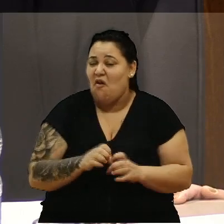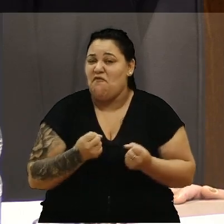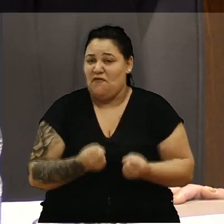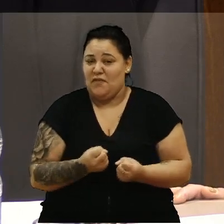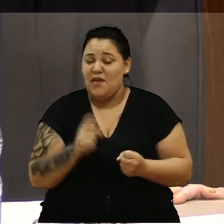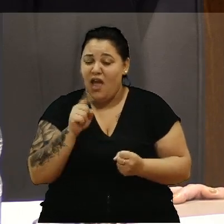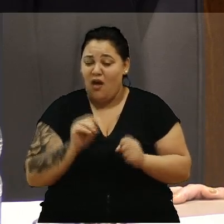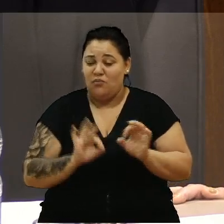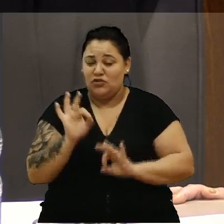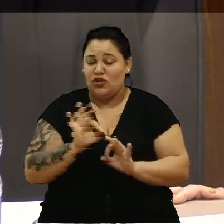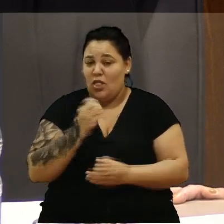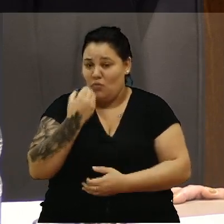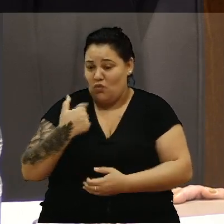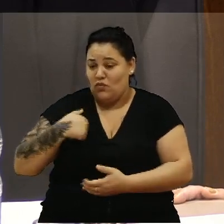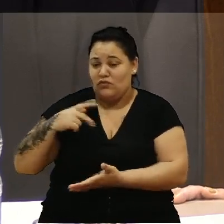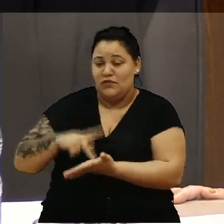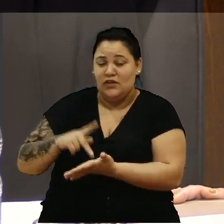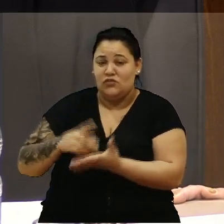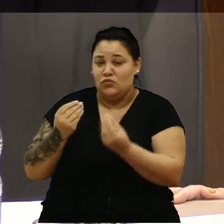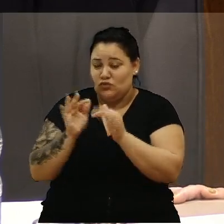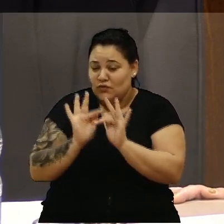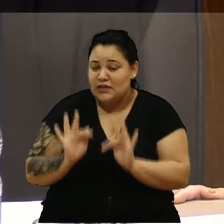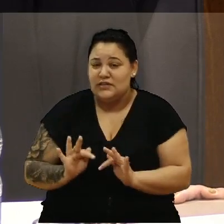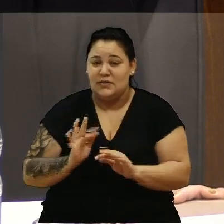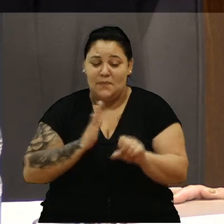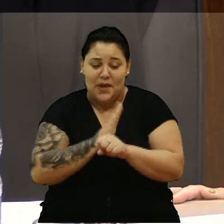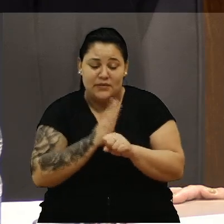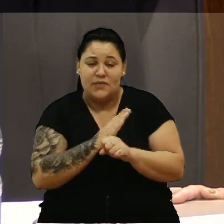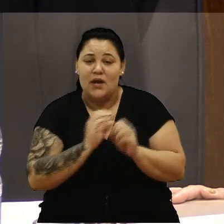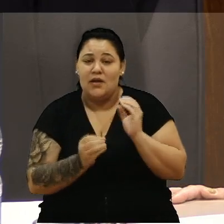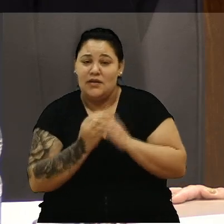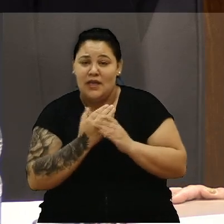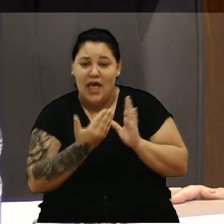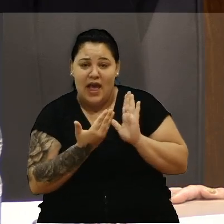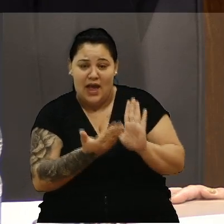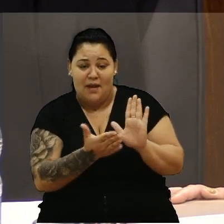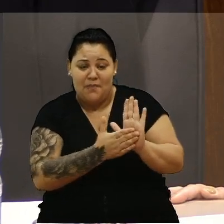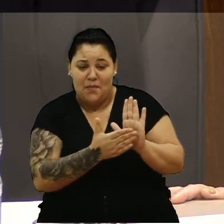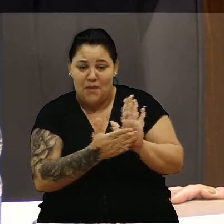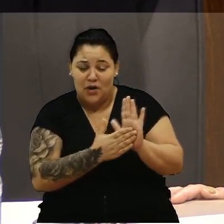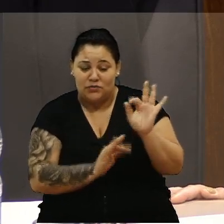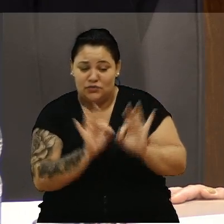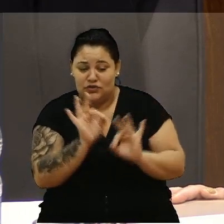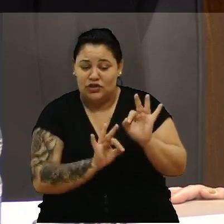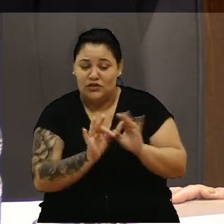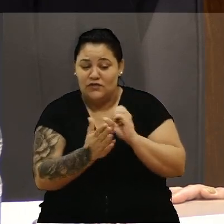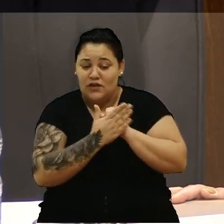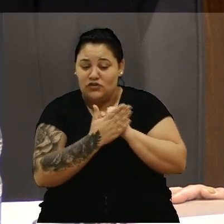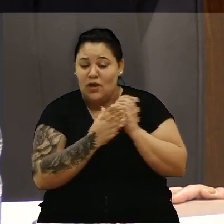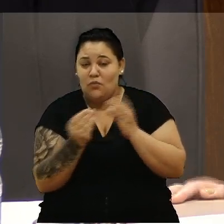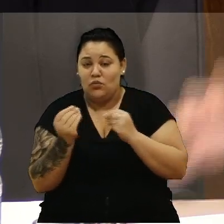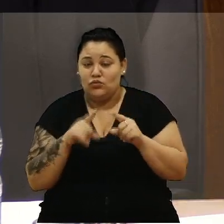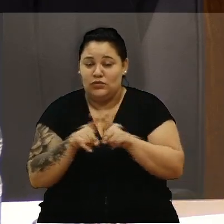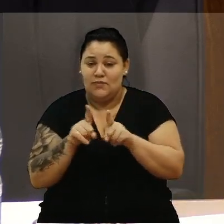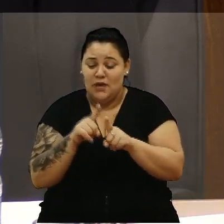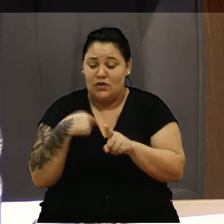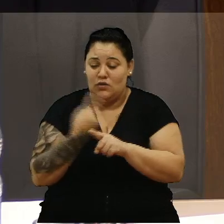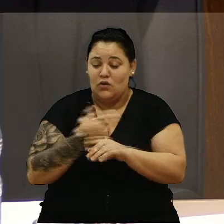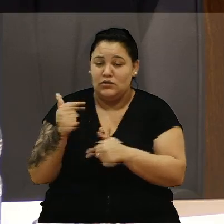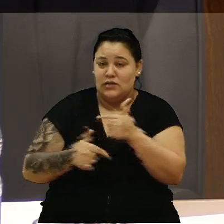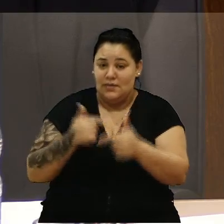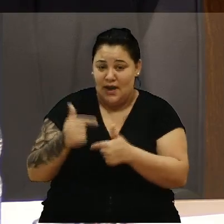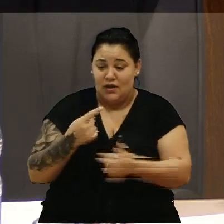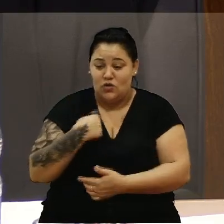bom. Fico muito feliz de fazer parte da PEN e de poder propor um projeto desse, que com certeza vem auxiliar em muito o nosso trabalho, tanto para